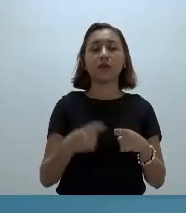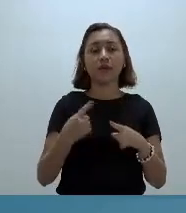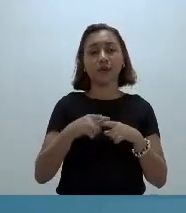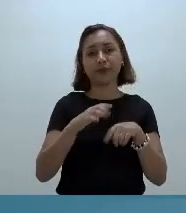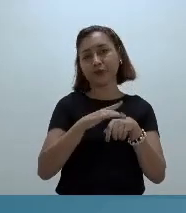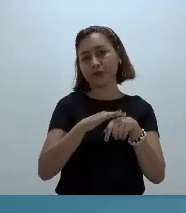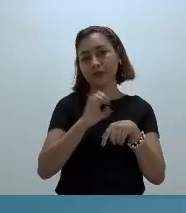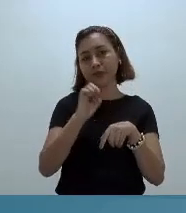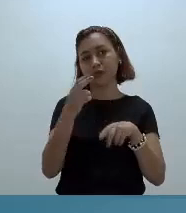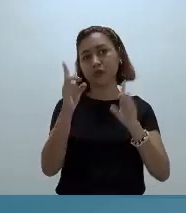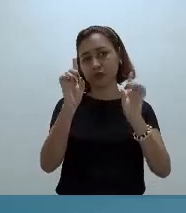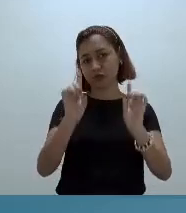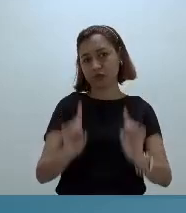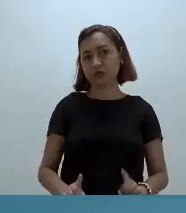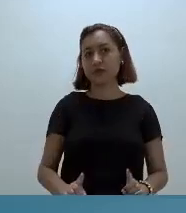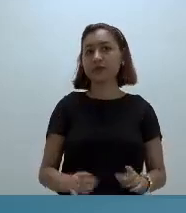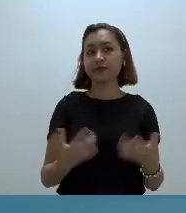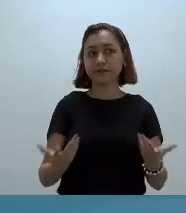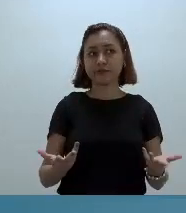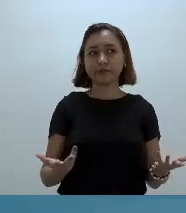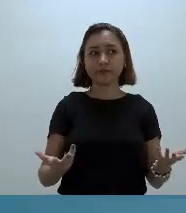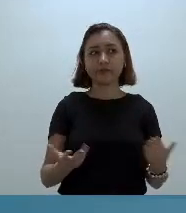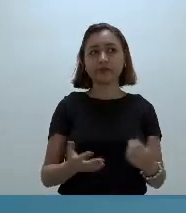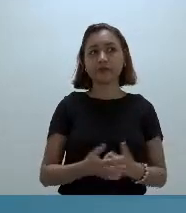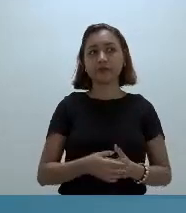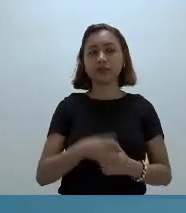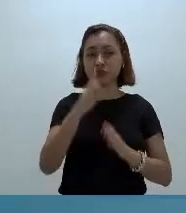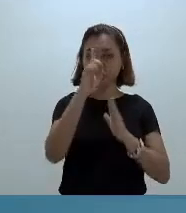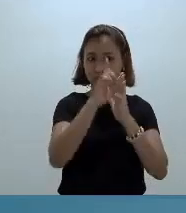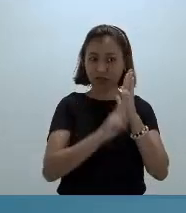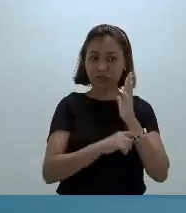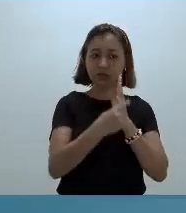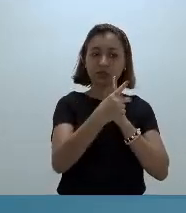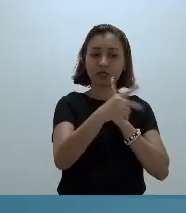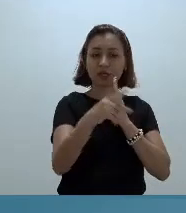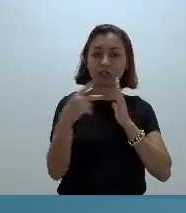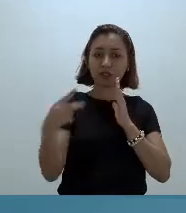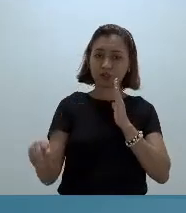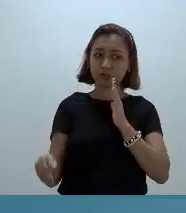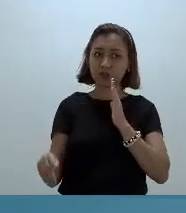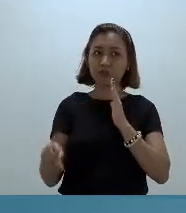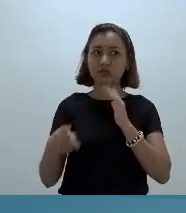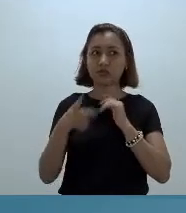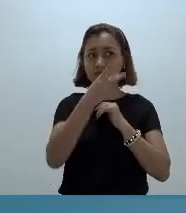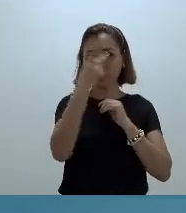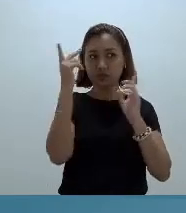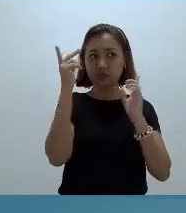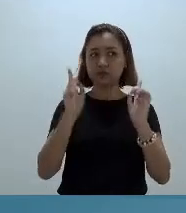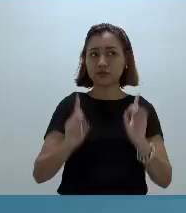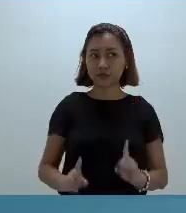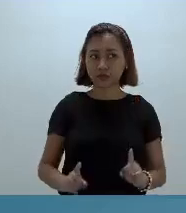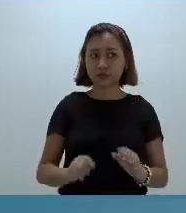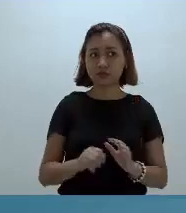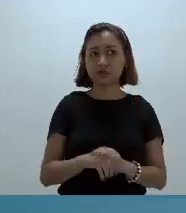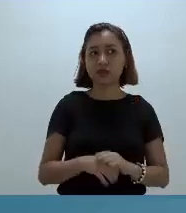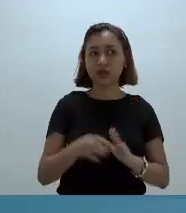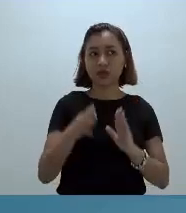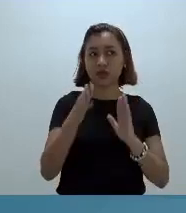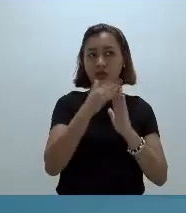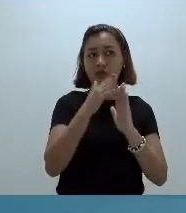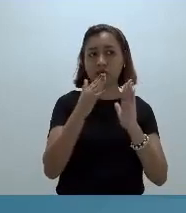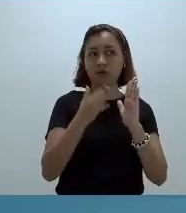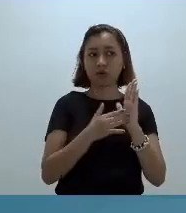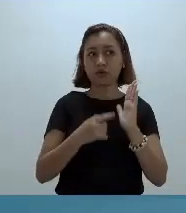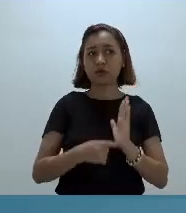serviço profissional e a efetividade do direito de pessoas com necessidades específicas. Proposta que se defusta adequada